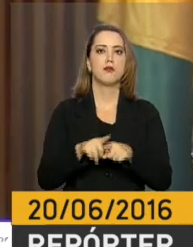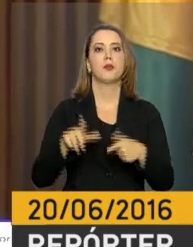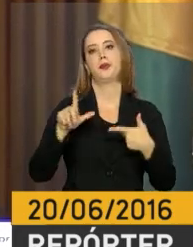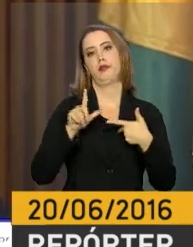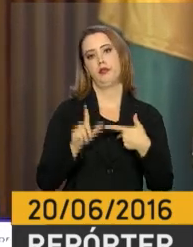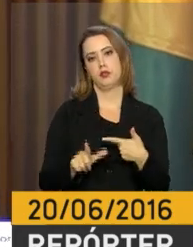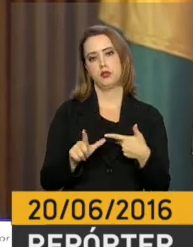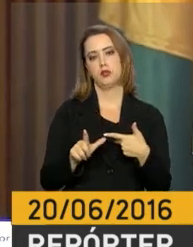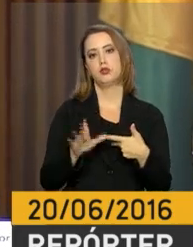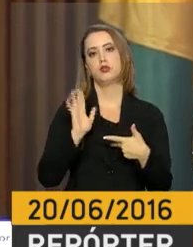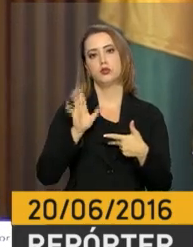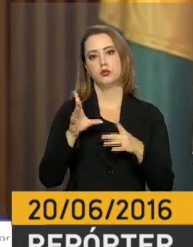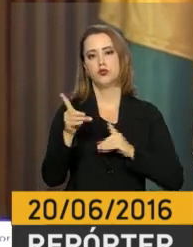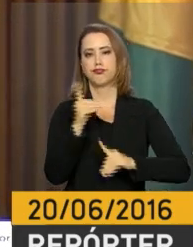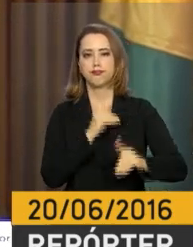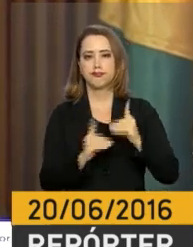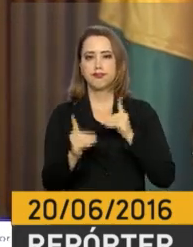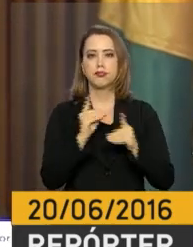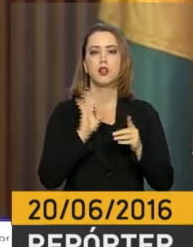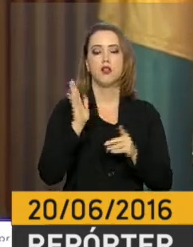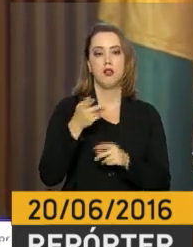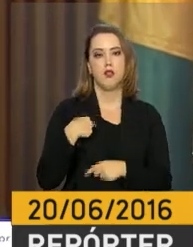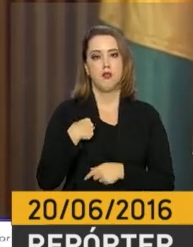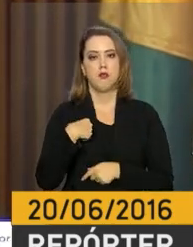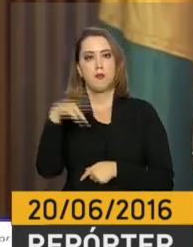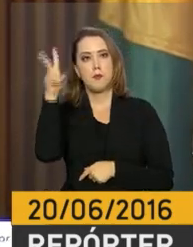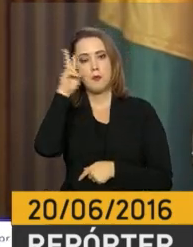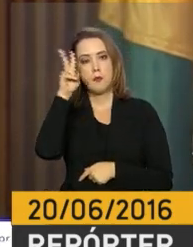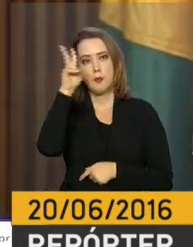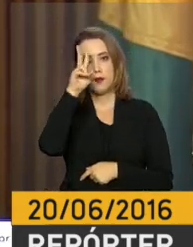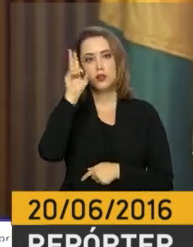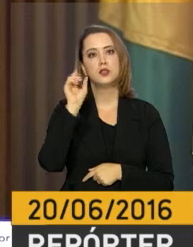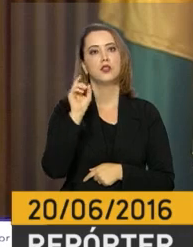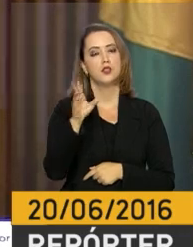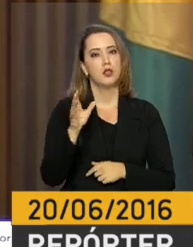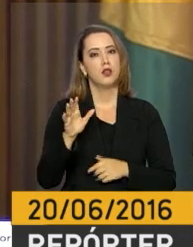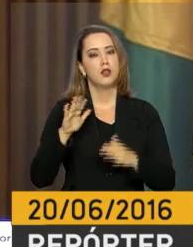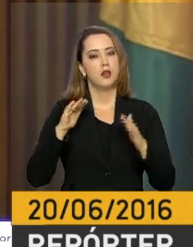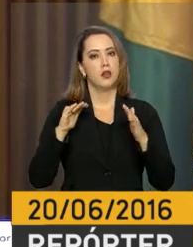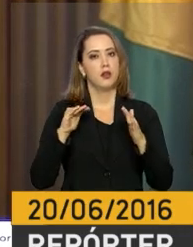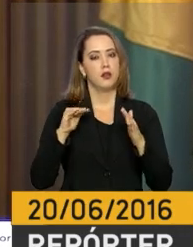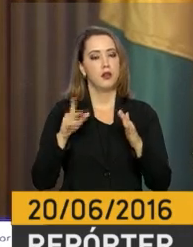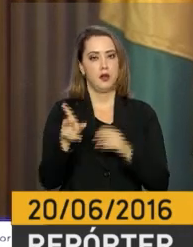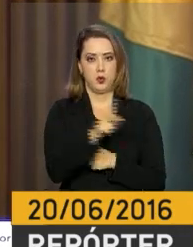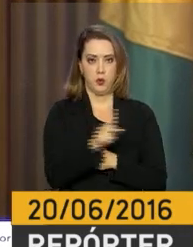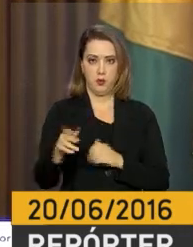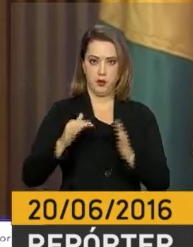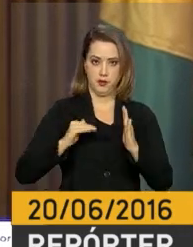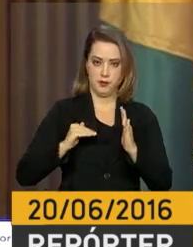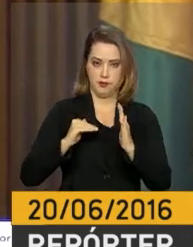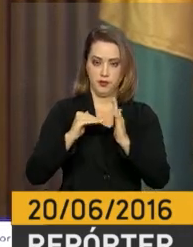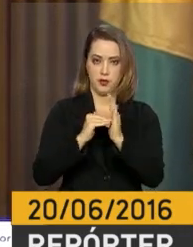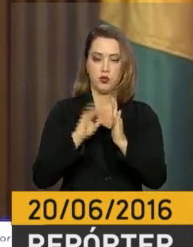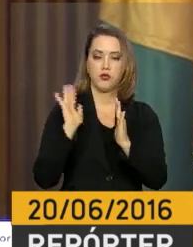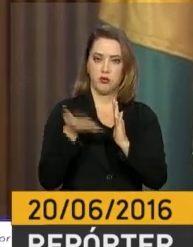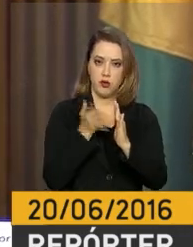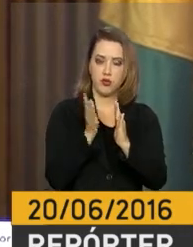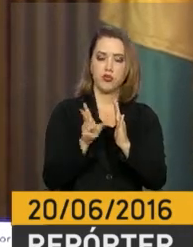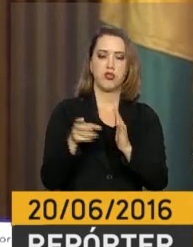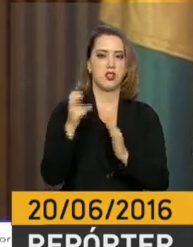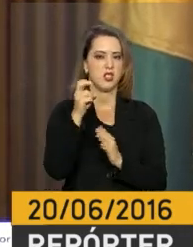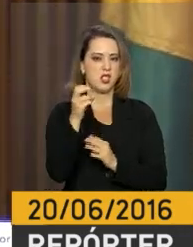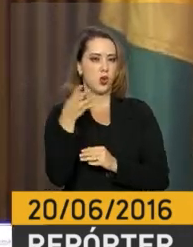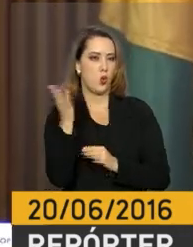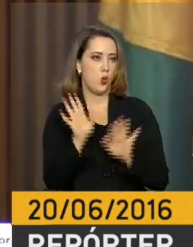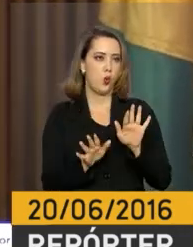legislativo eu mesmo me recordo que o presidente Renan certa e seguramente fez umas quatro ou cinco reuniões